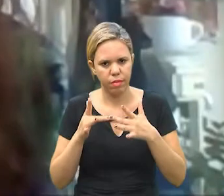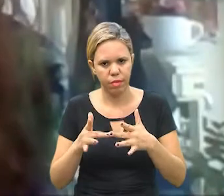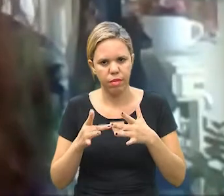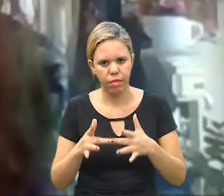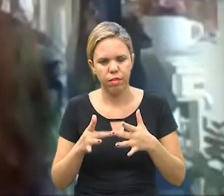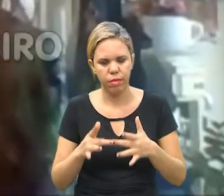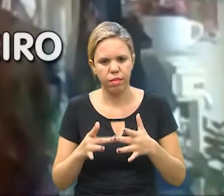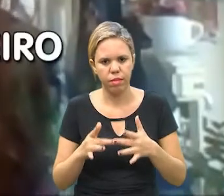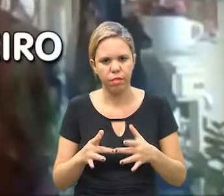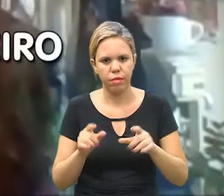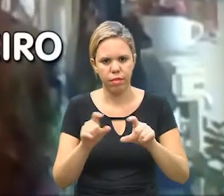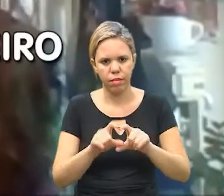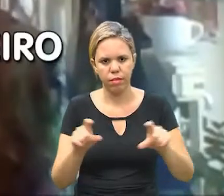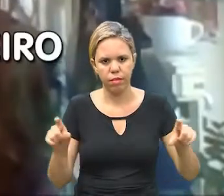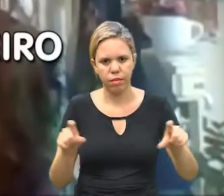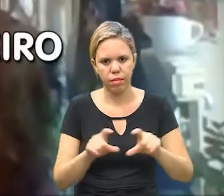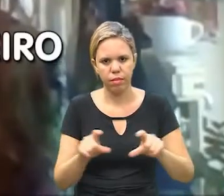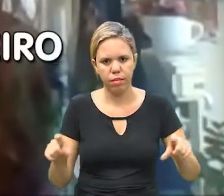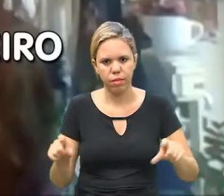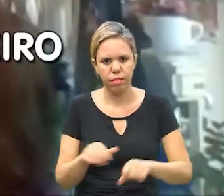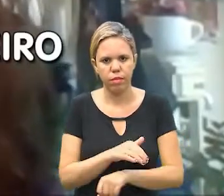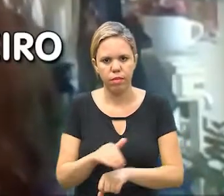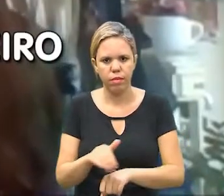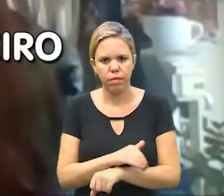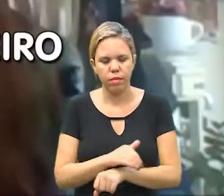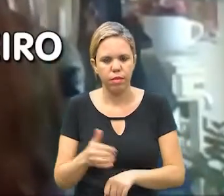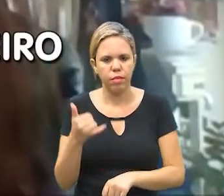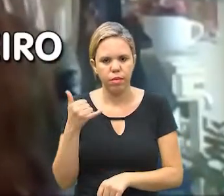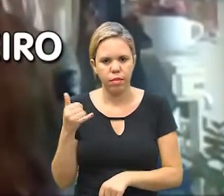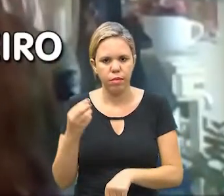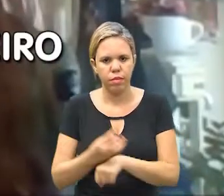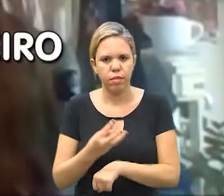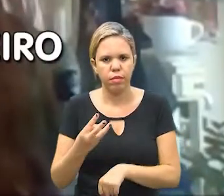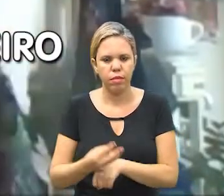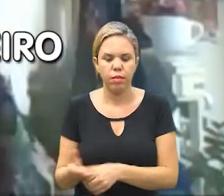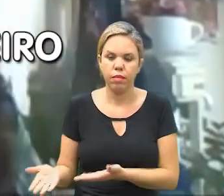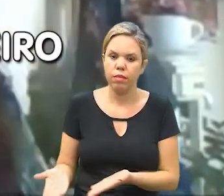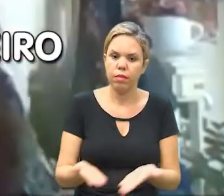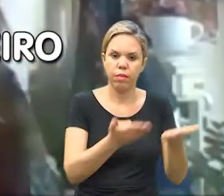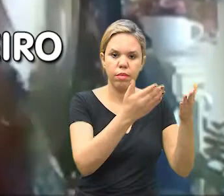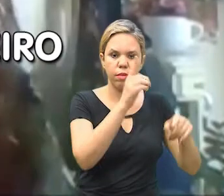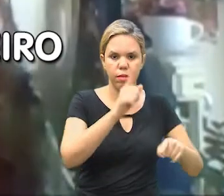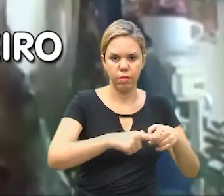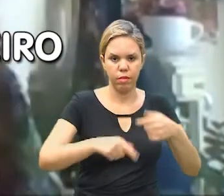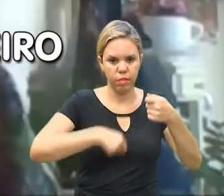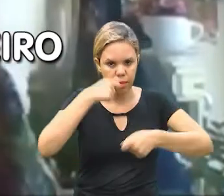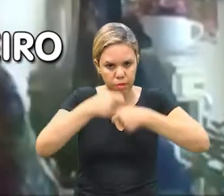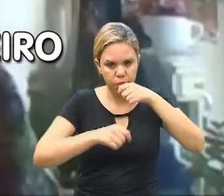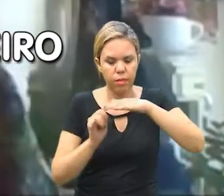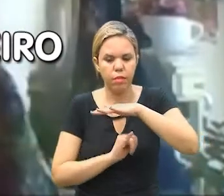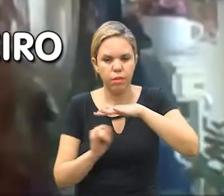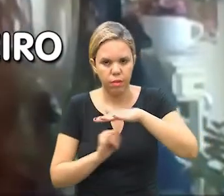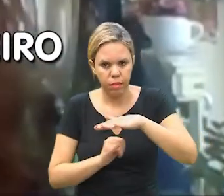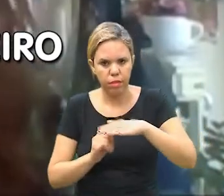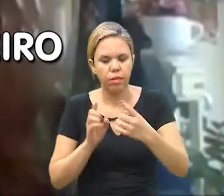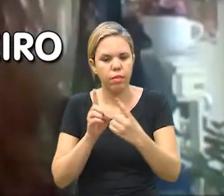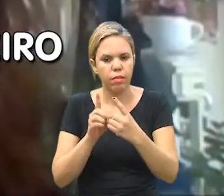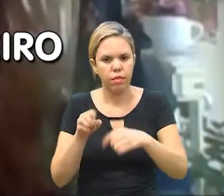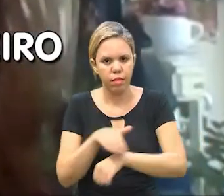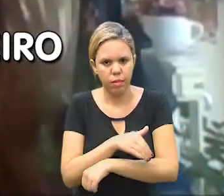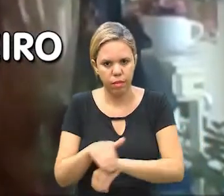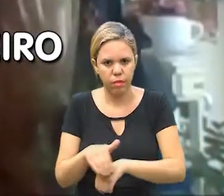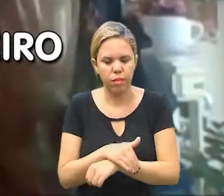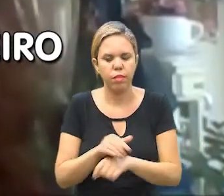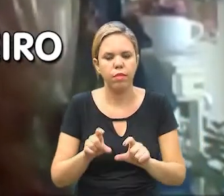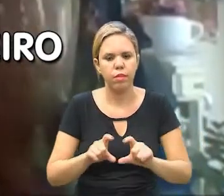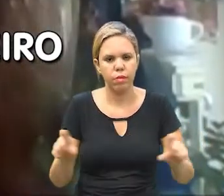com a gente, que as pessoas podem levar alimentos diretamente lá na entidade, que funciona na rua